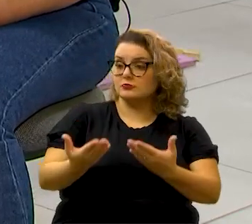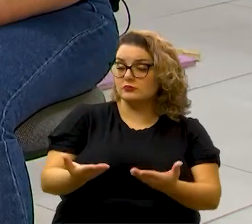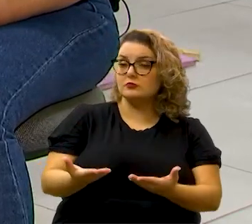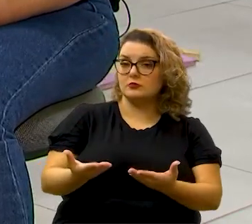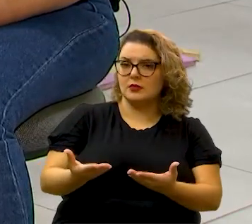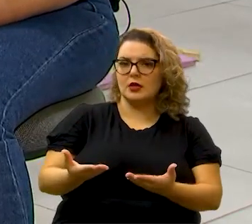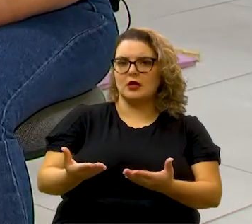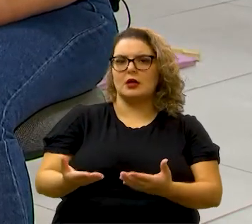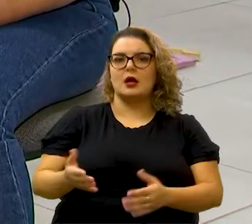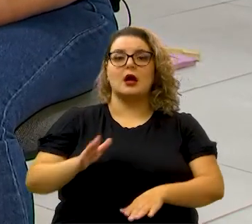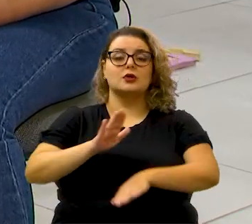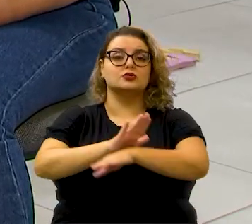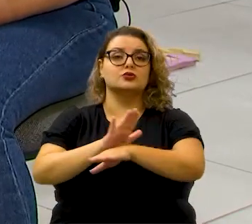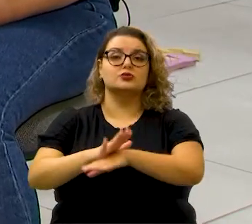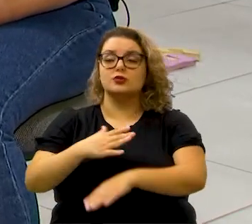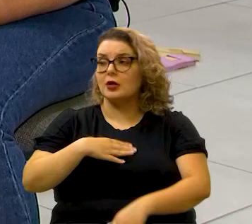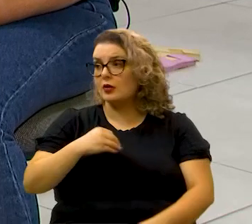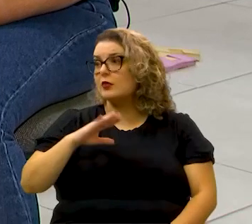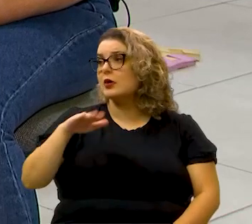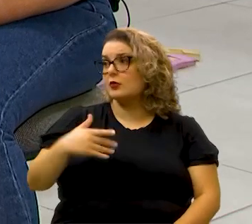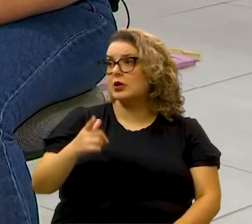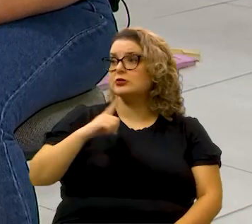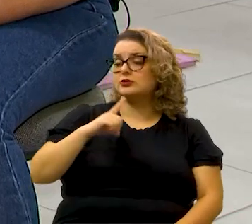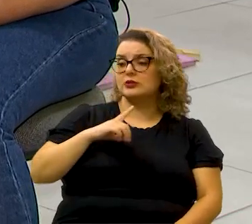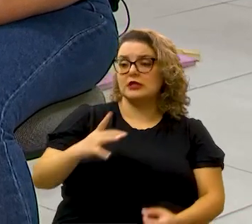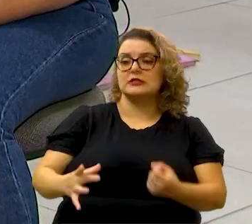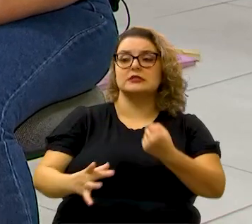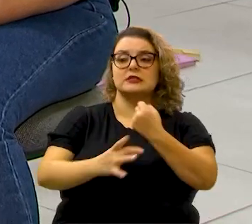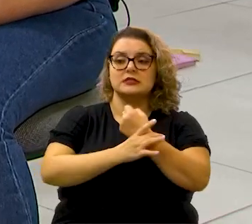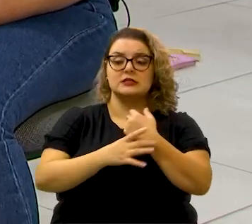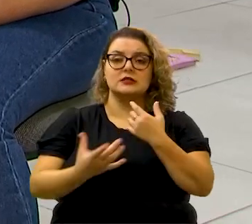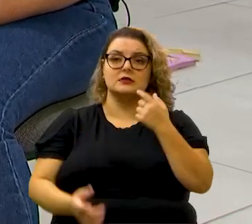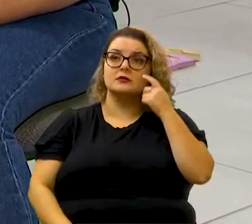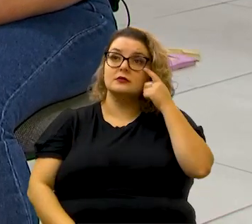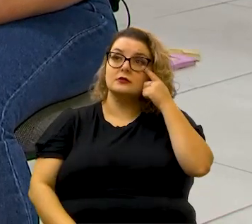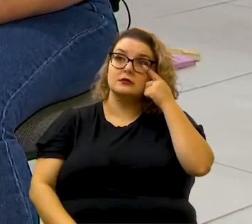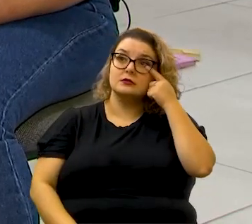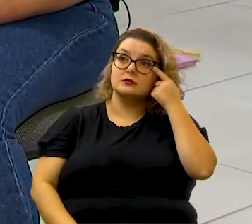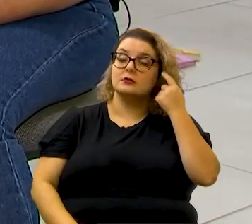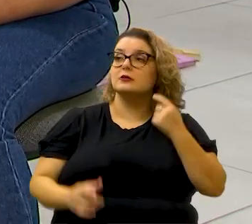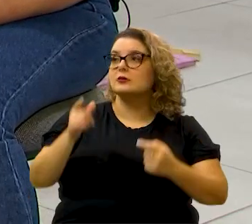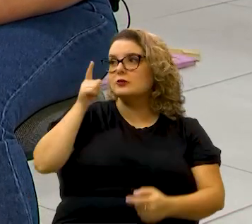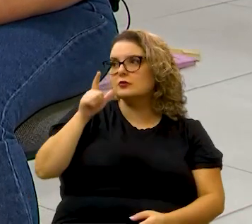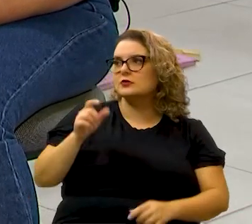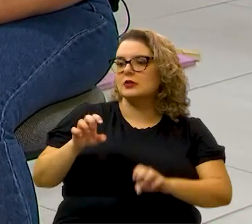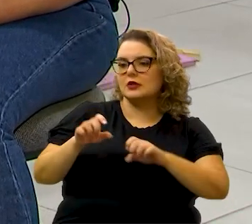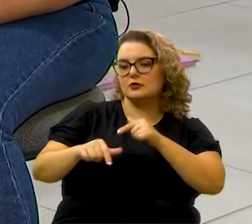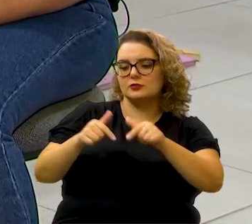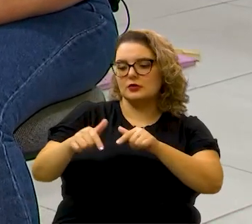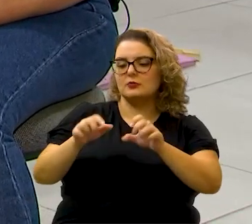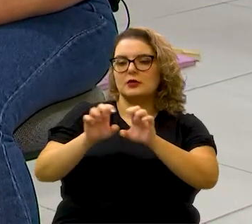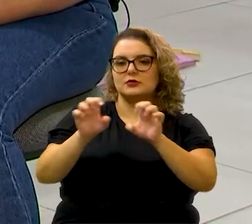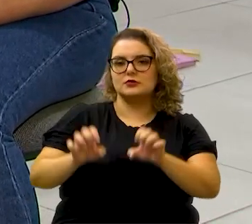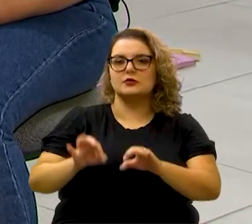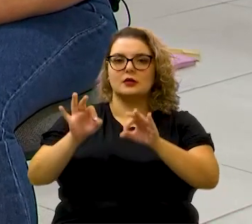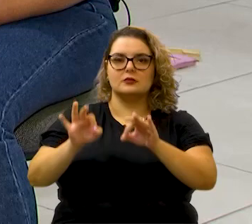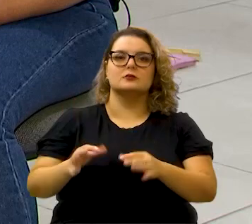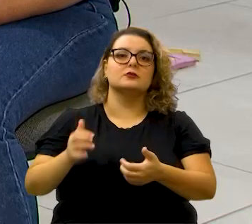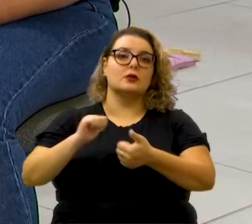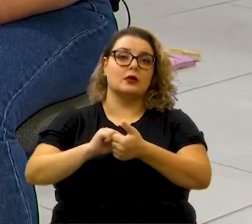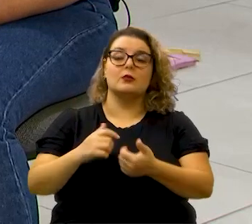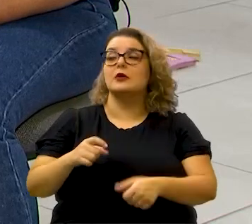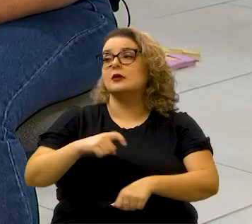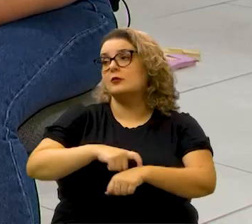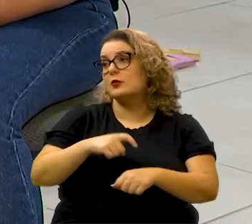passar isso de forma até indireta para os seus filhos. E quando a gente tem essa segurança, a gente consegue estruturar um trabalho com maior